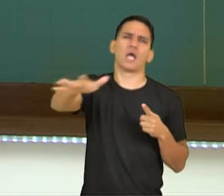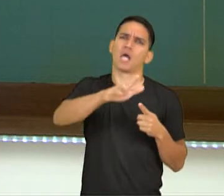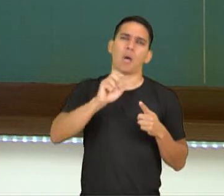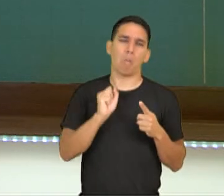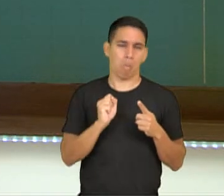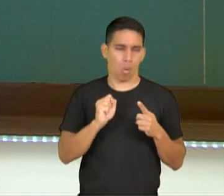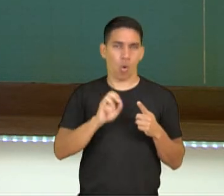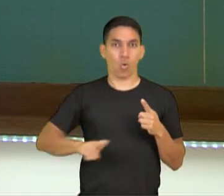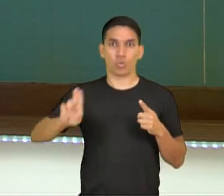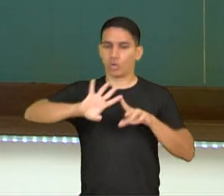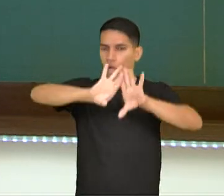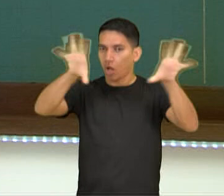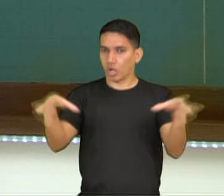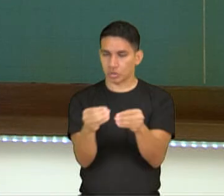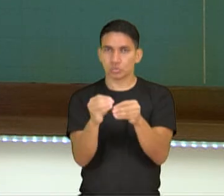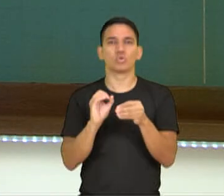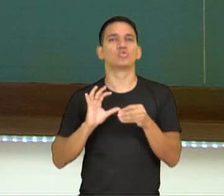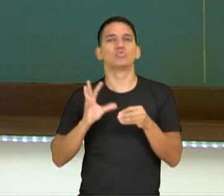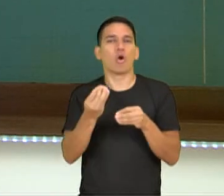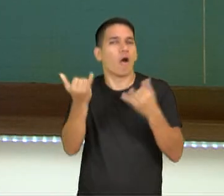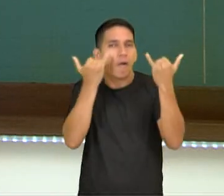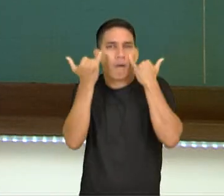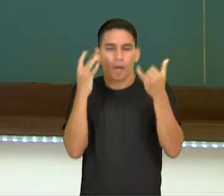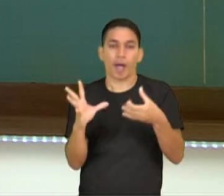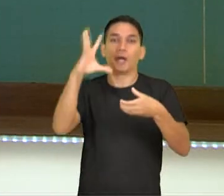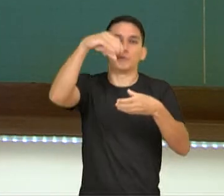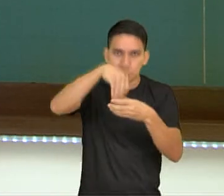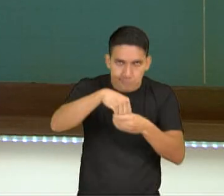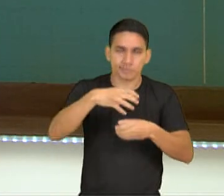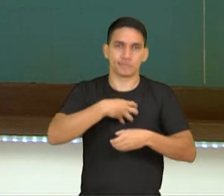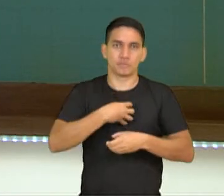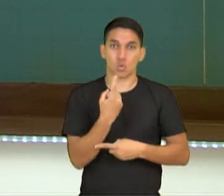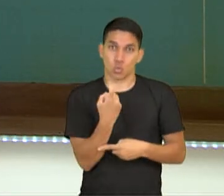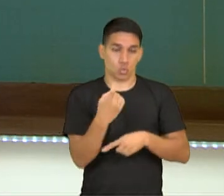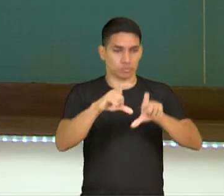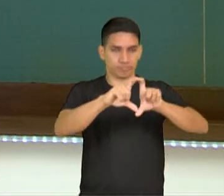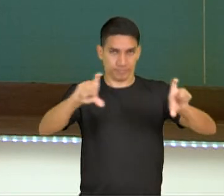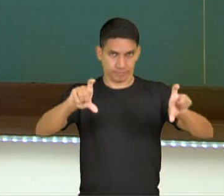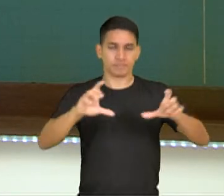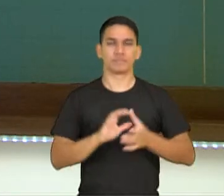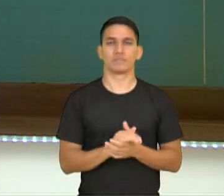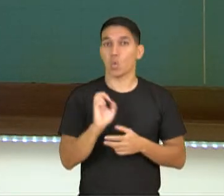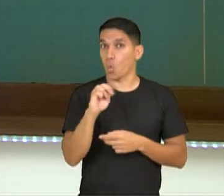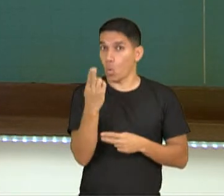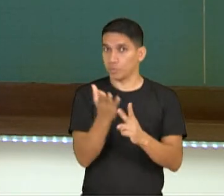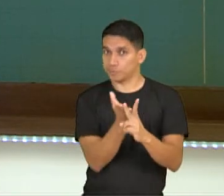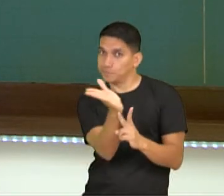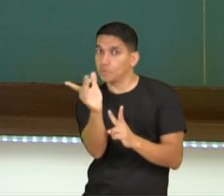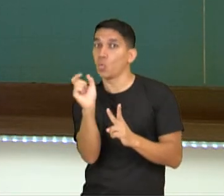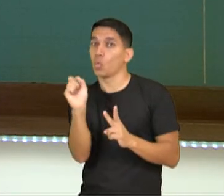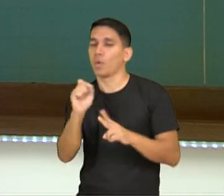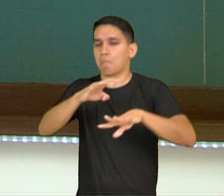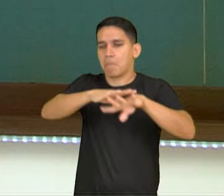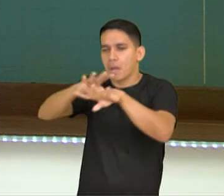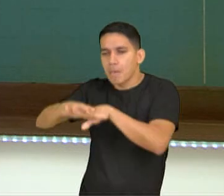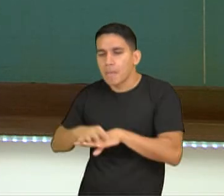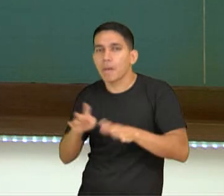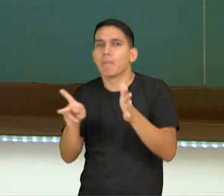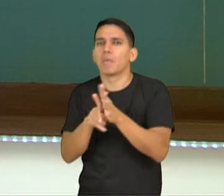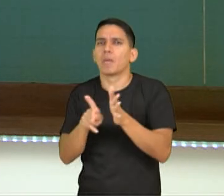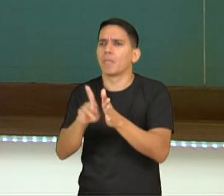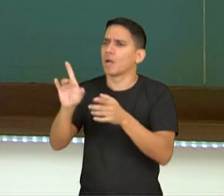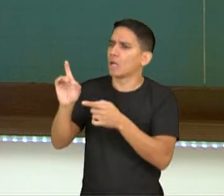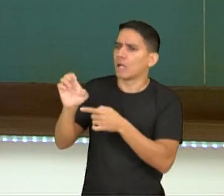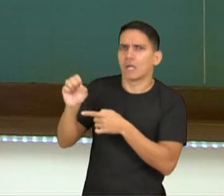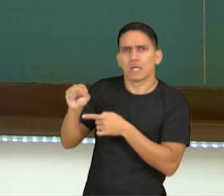que a gente junta todas essas informações numa fórmula só, ou com o cálculo do discriminante. Quem